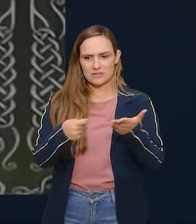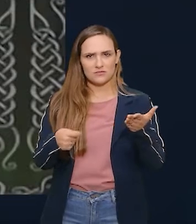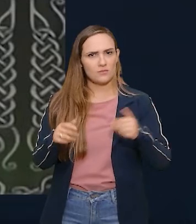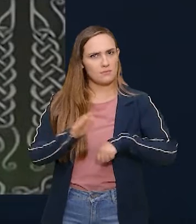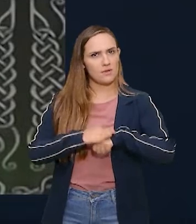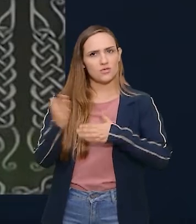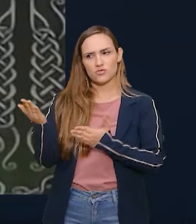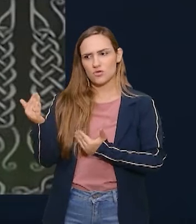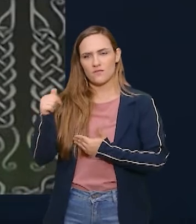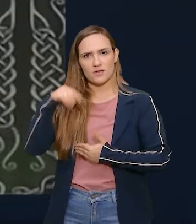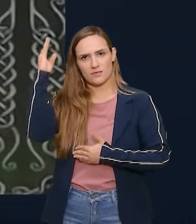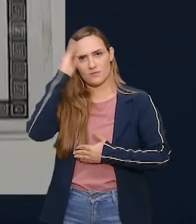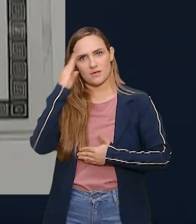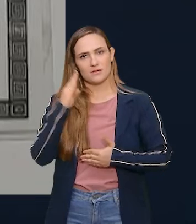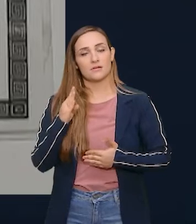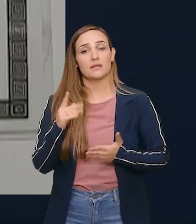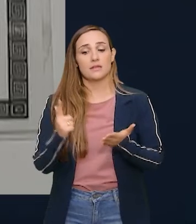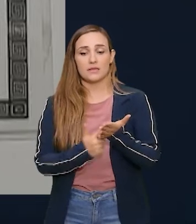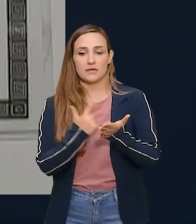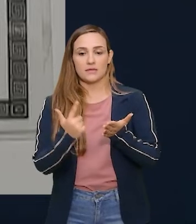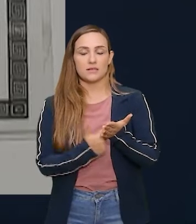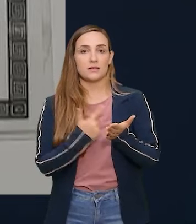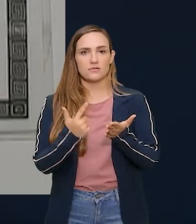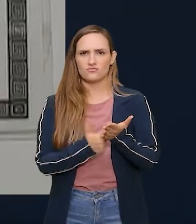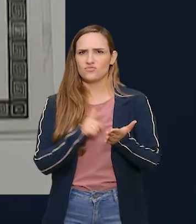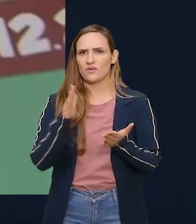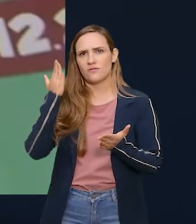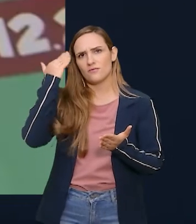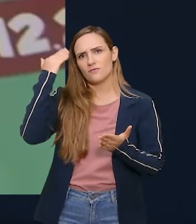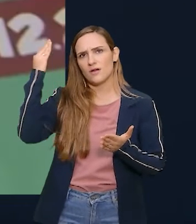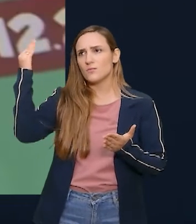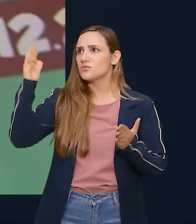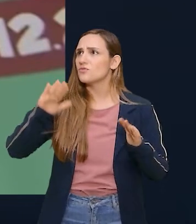ganhou títulos e prêmios de escritor mais jovem do Brasil.